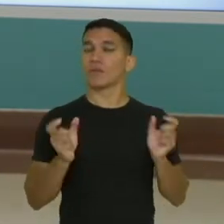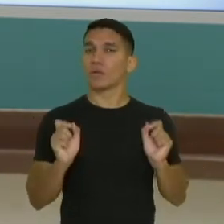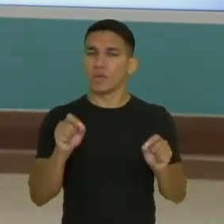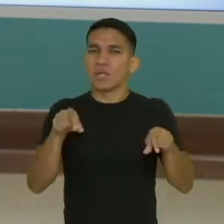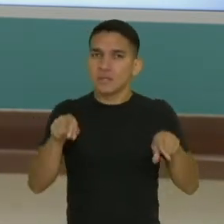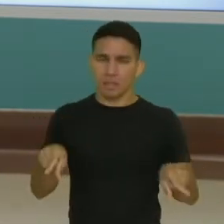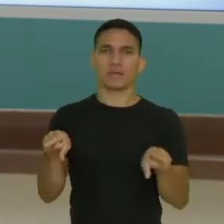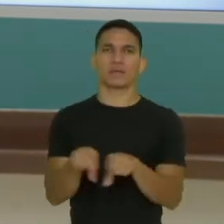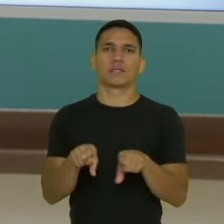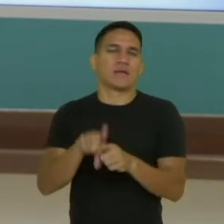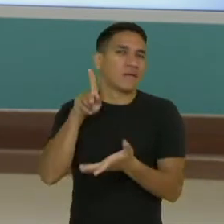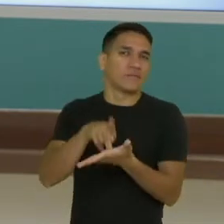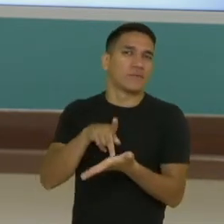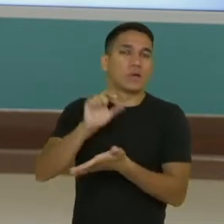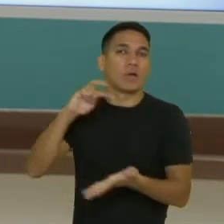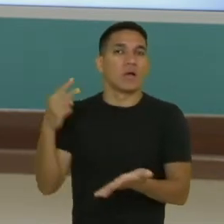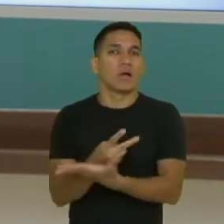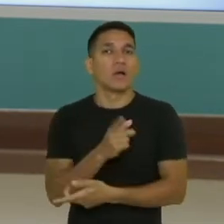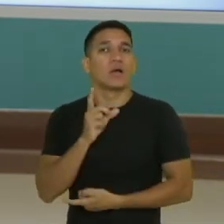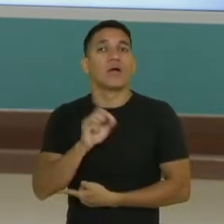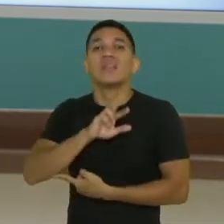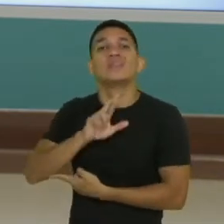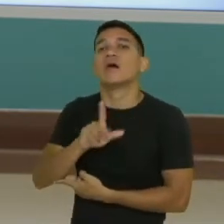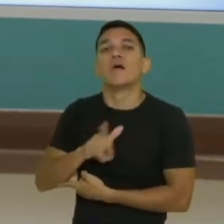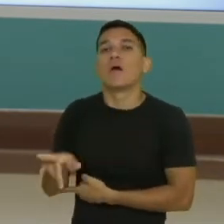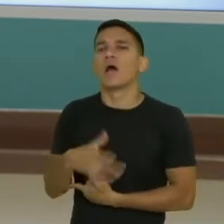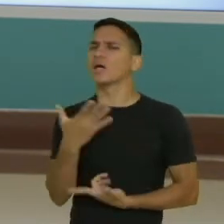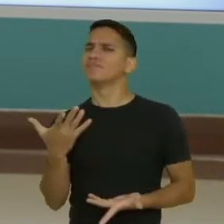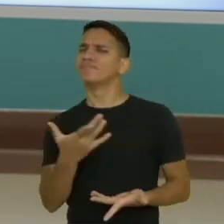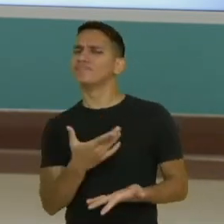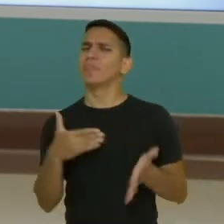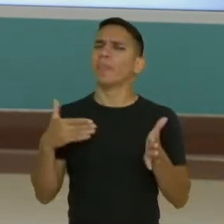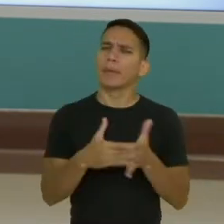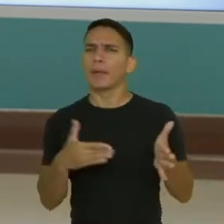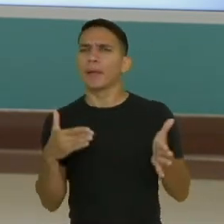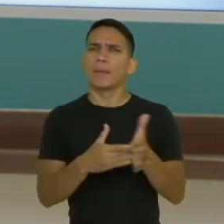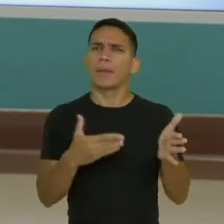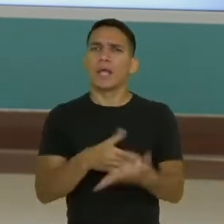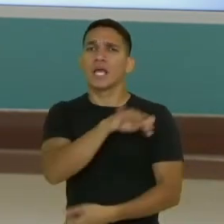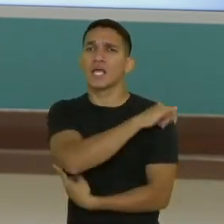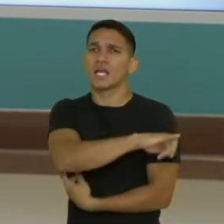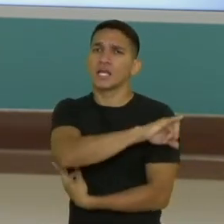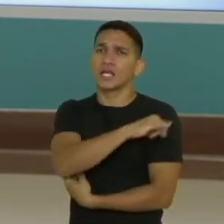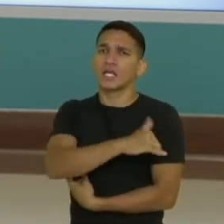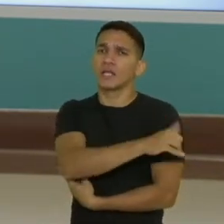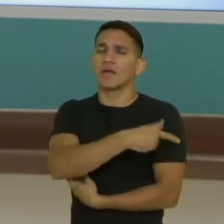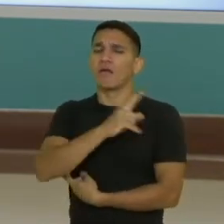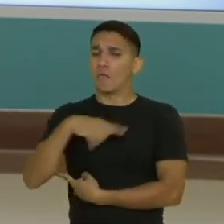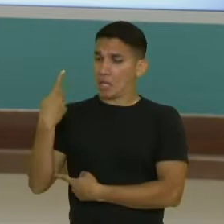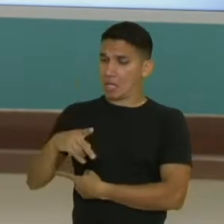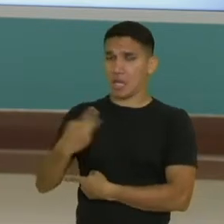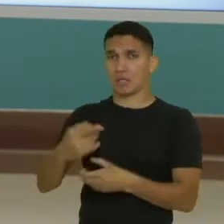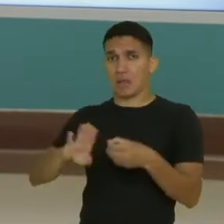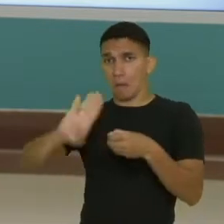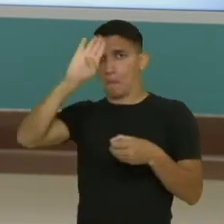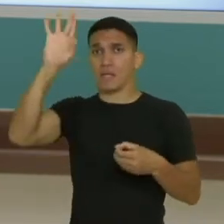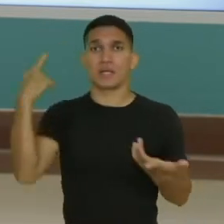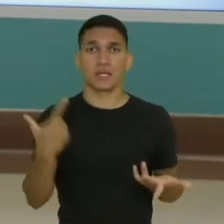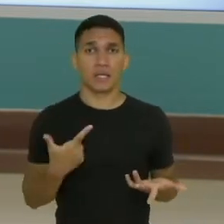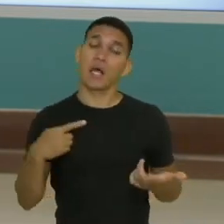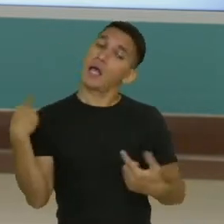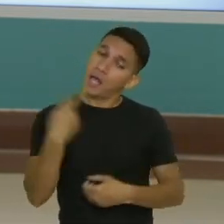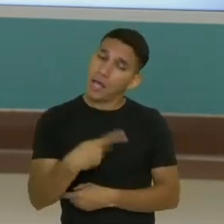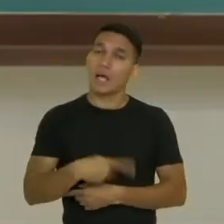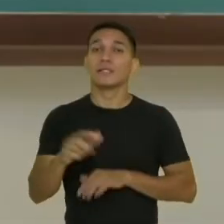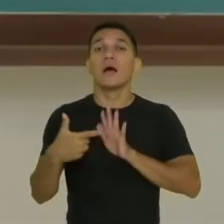verdade, não impede que o Rio de Janeiro seja uma cidade global. Ela é a cidade que representa o Brasil